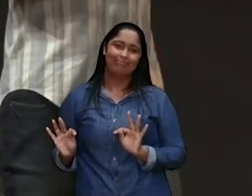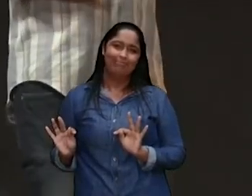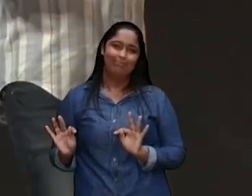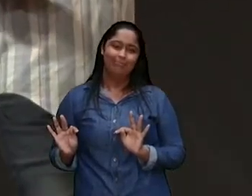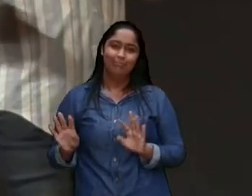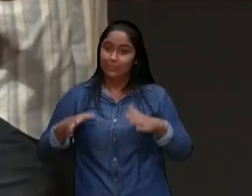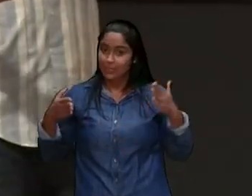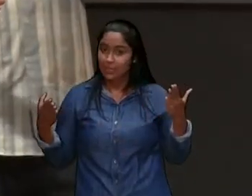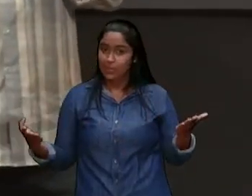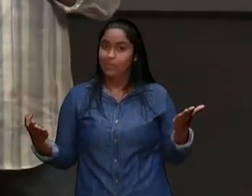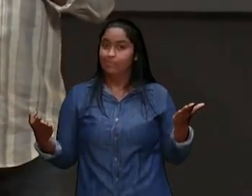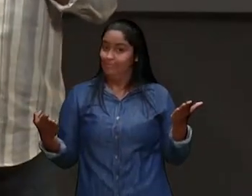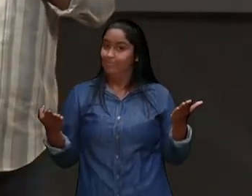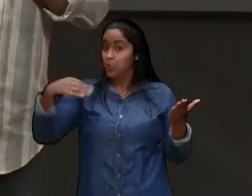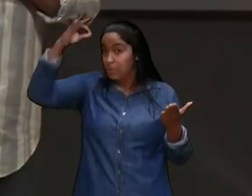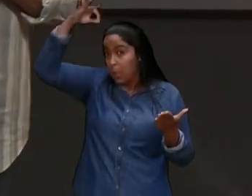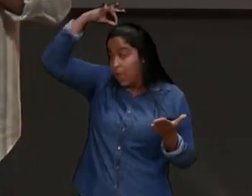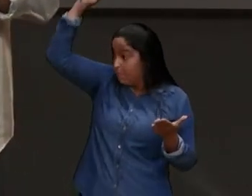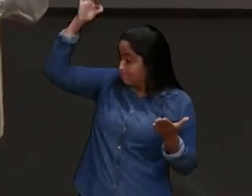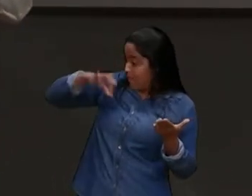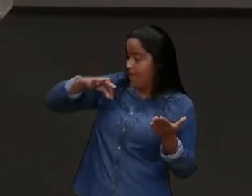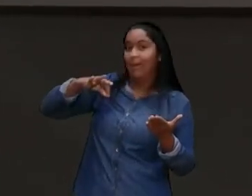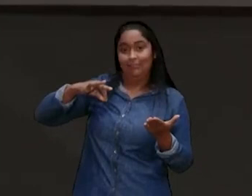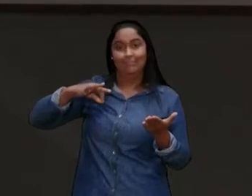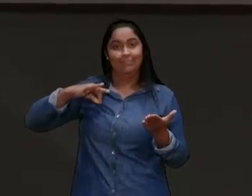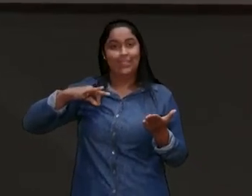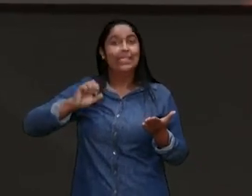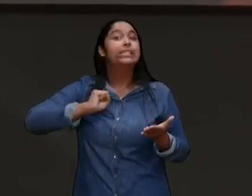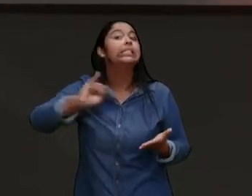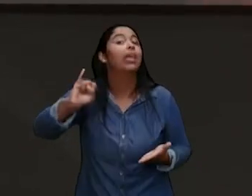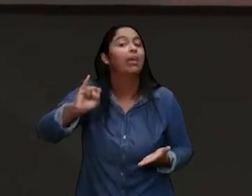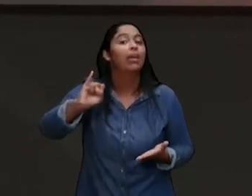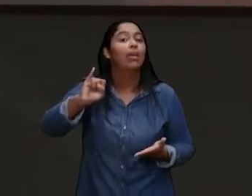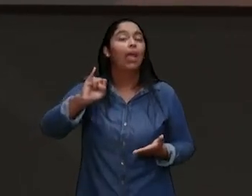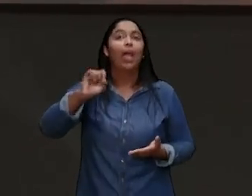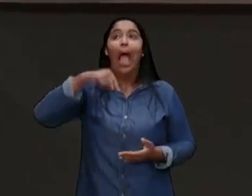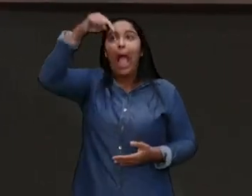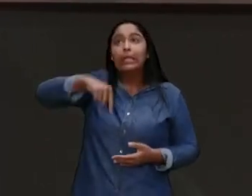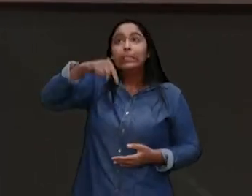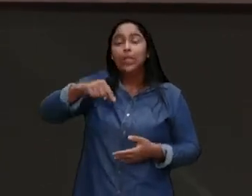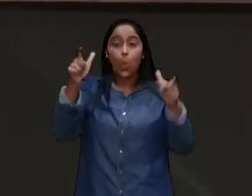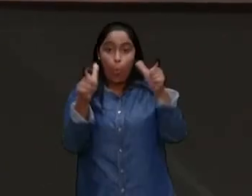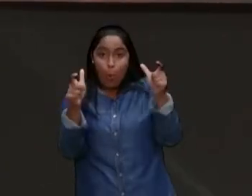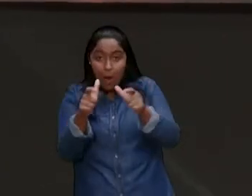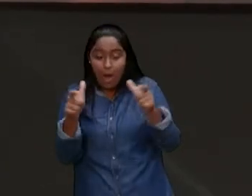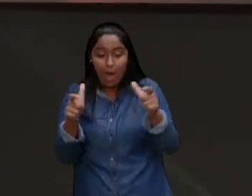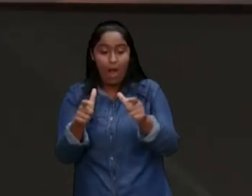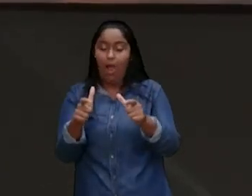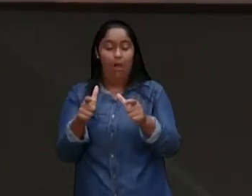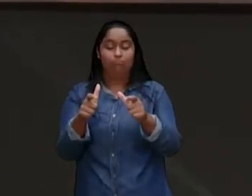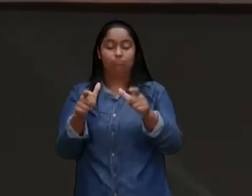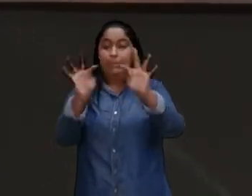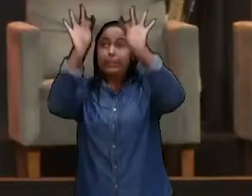se o lugar certo para encontrar o milagre e se indireitar é o templo quando eu vou